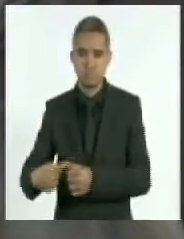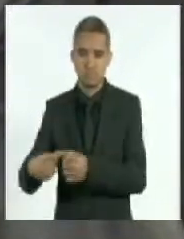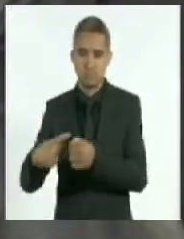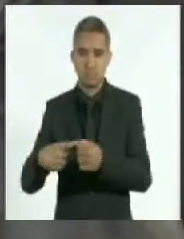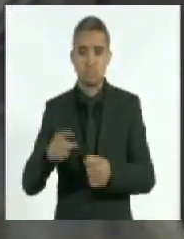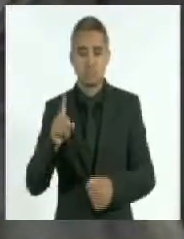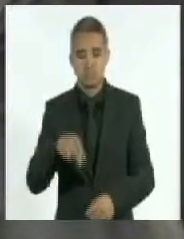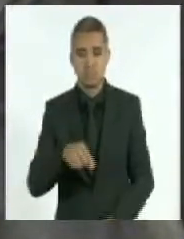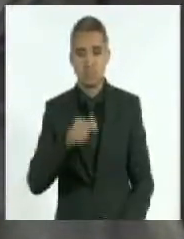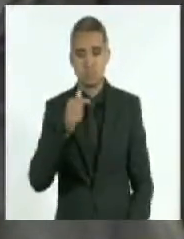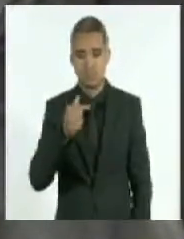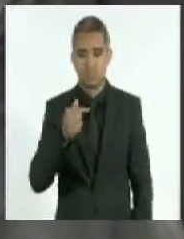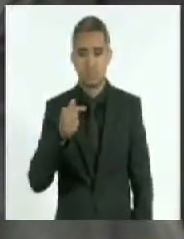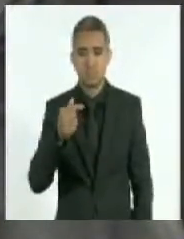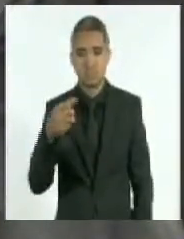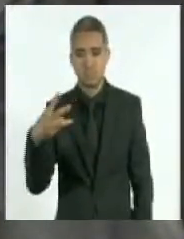76%